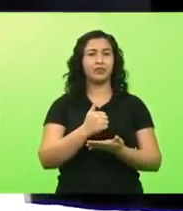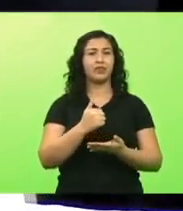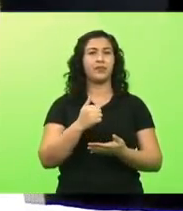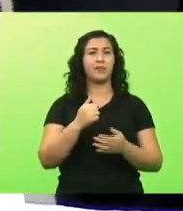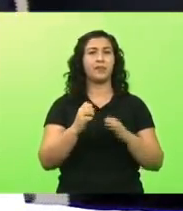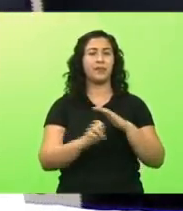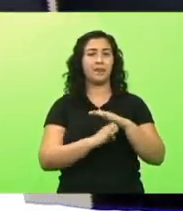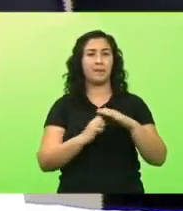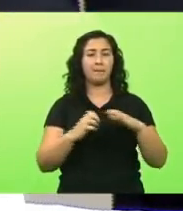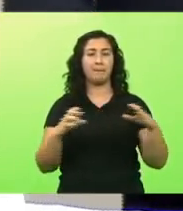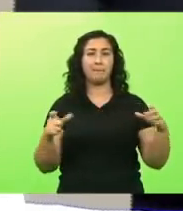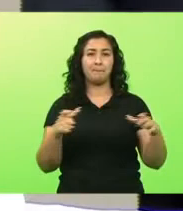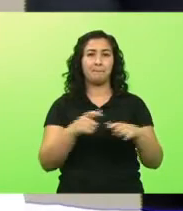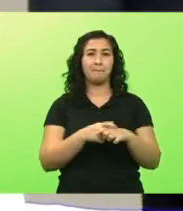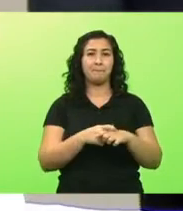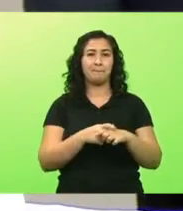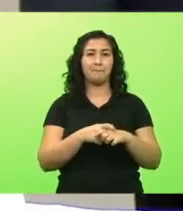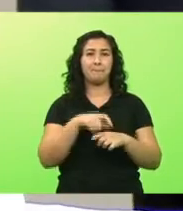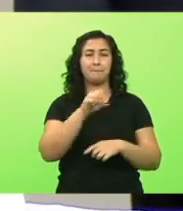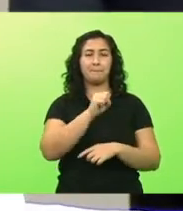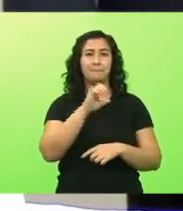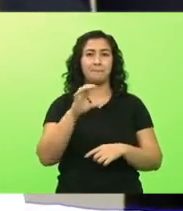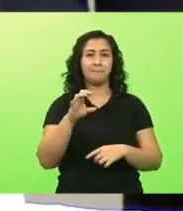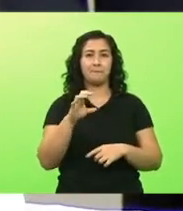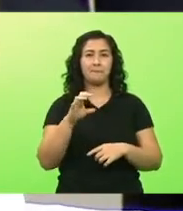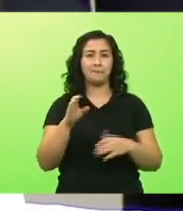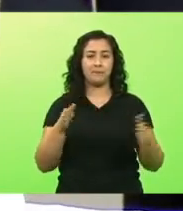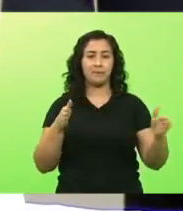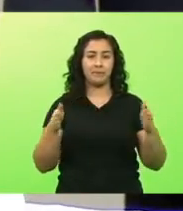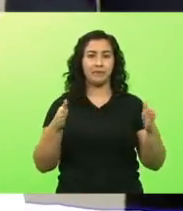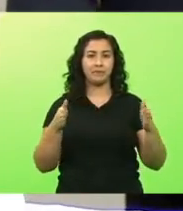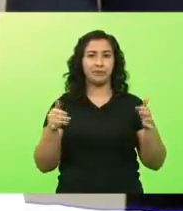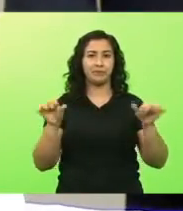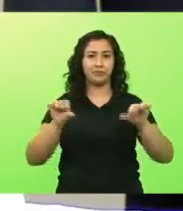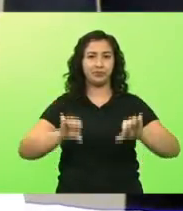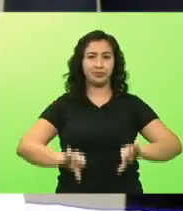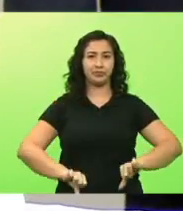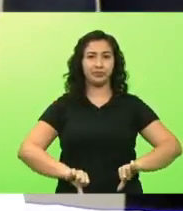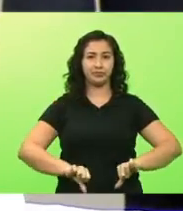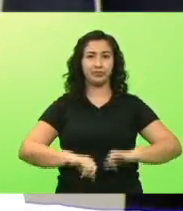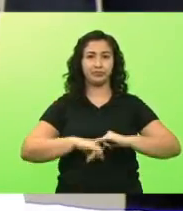de pequeno porte durante a vigência de calamidade pública declarada.